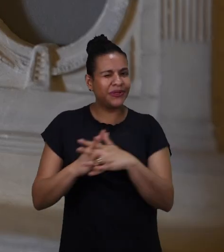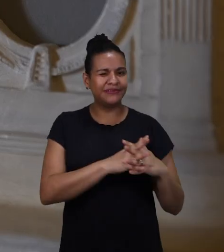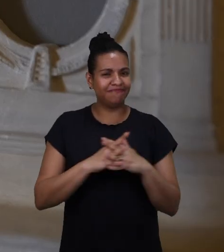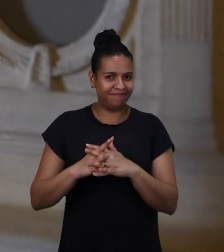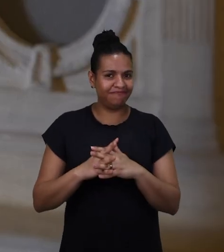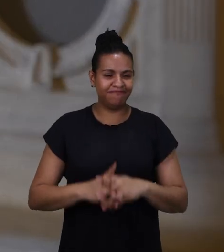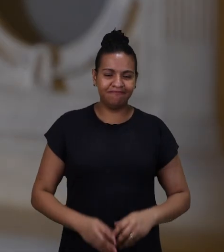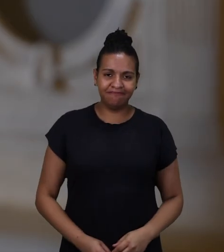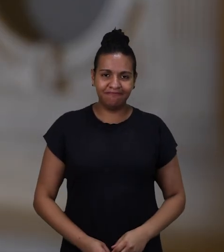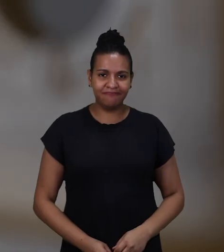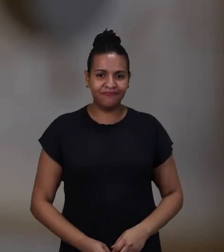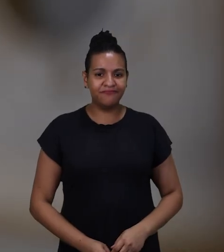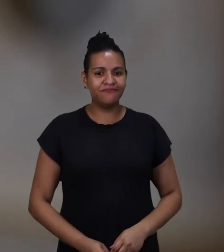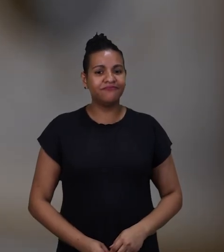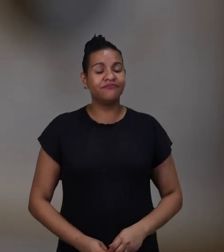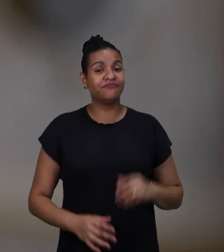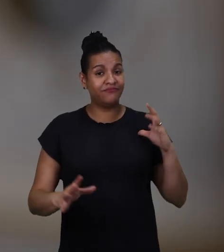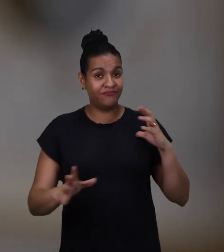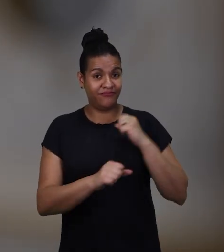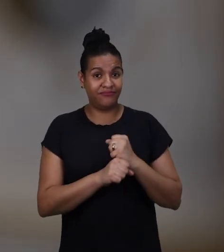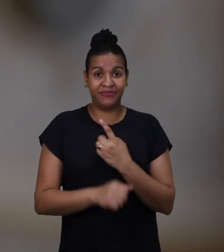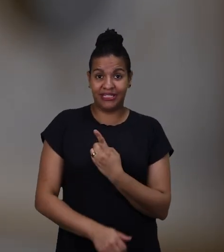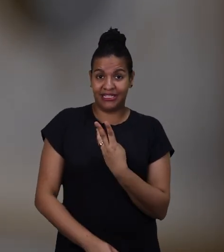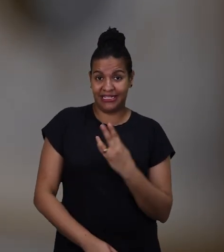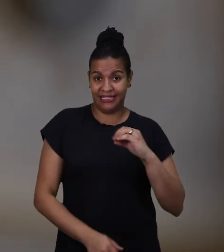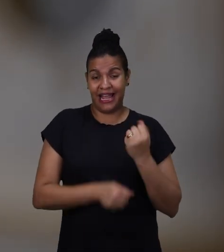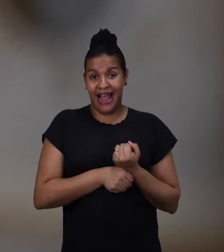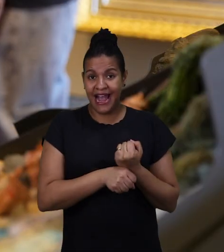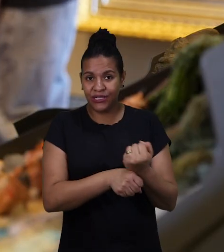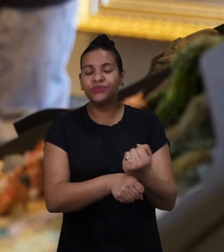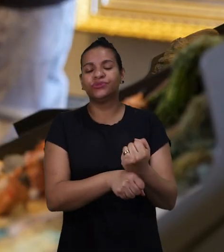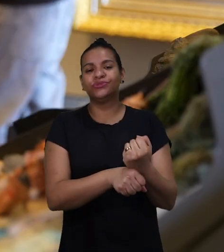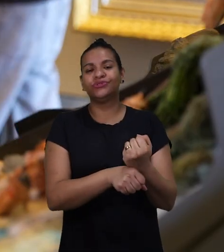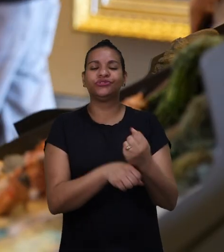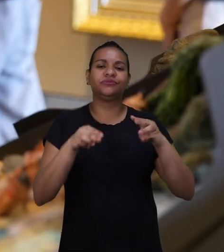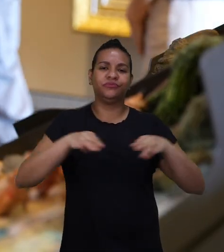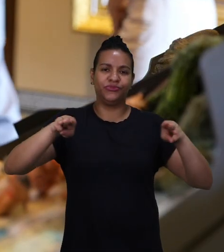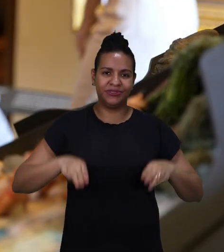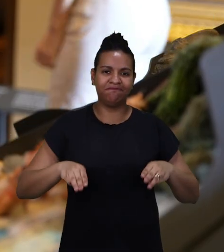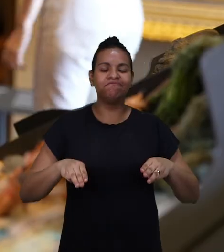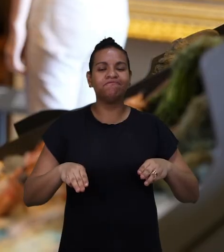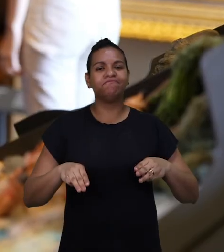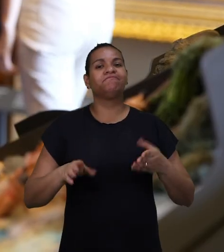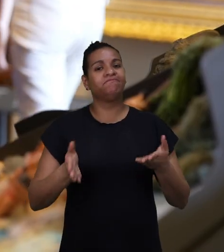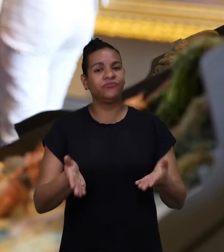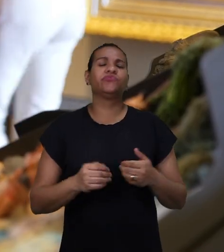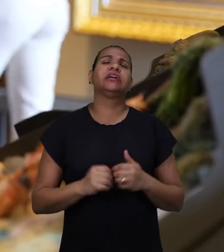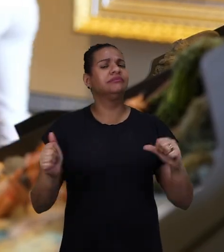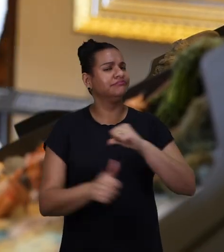de perto a fachada de uma maquete do museu. Nesses 130 anos, a instituição se